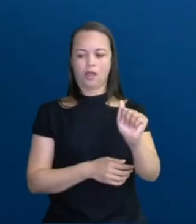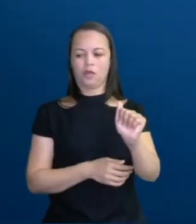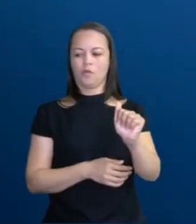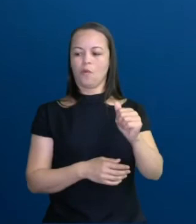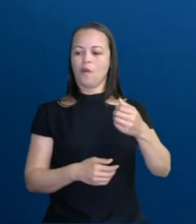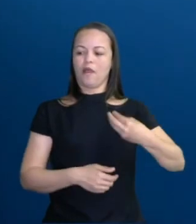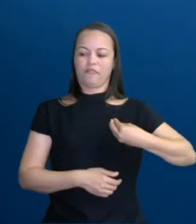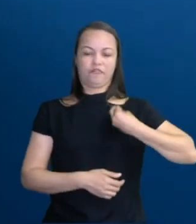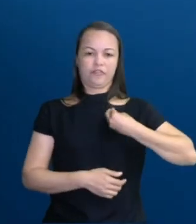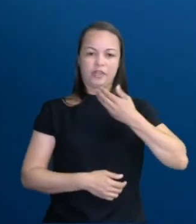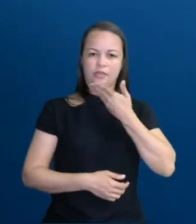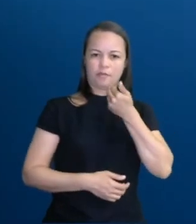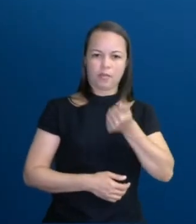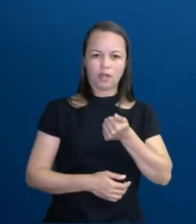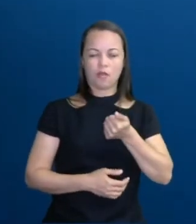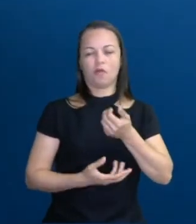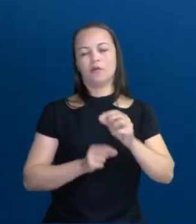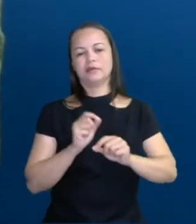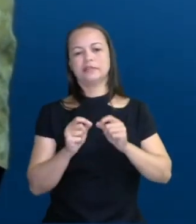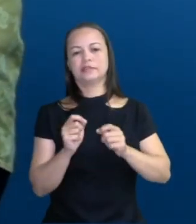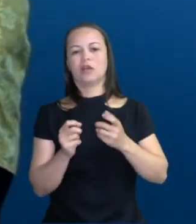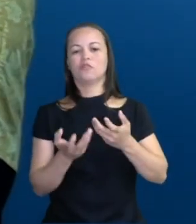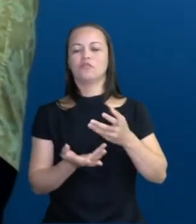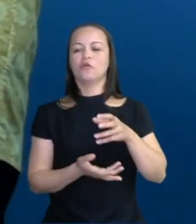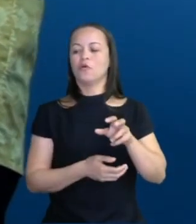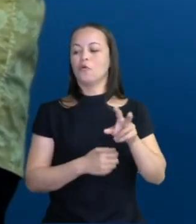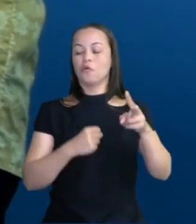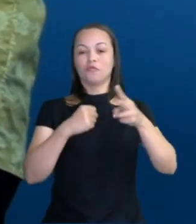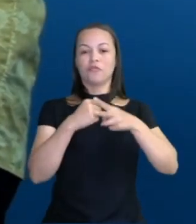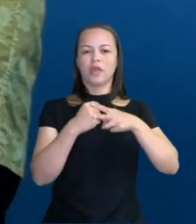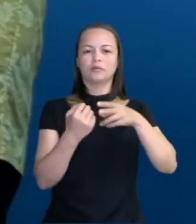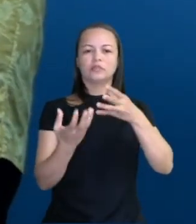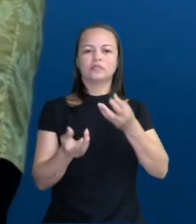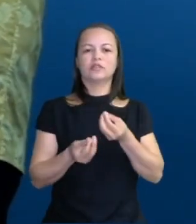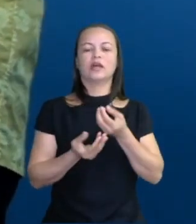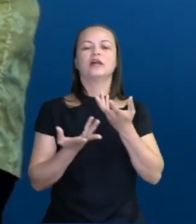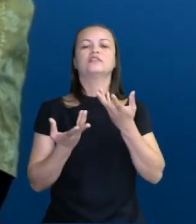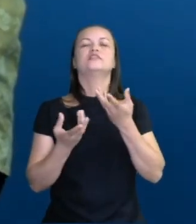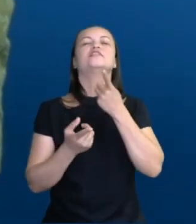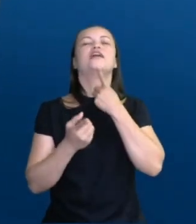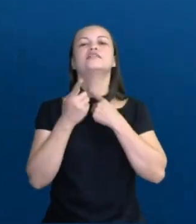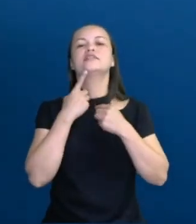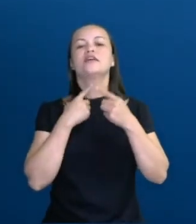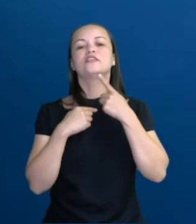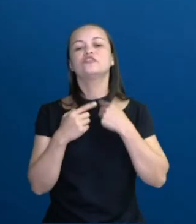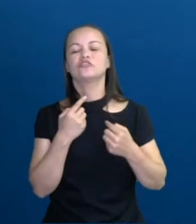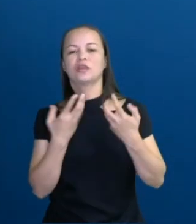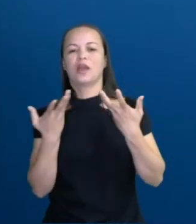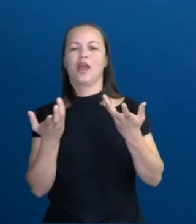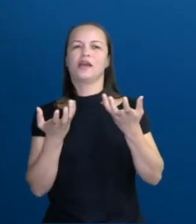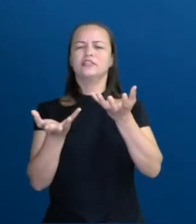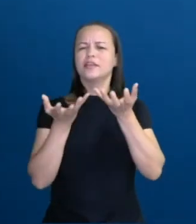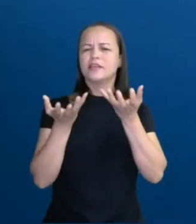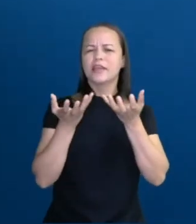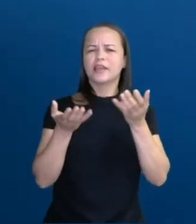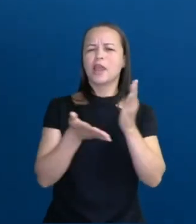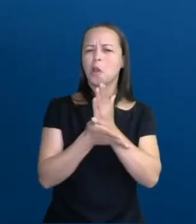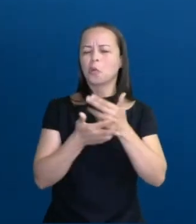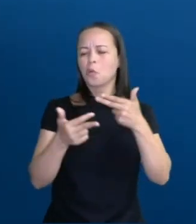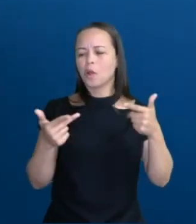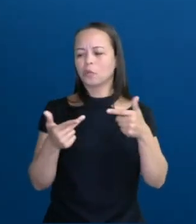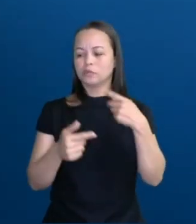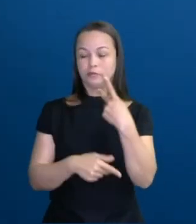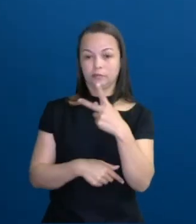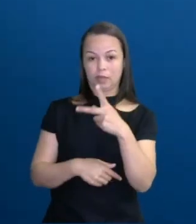melhor percebam verbo aspirar com o sentido de você almejar de você desejar de você querer algo